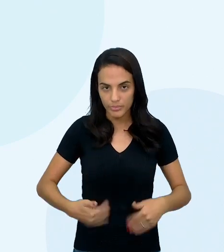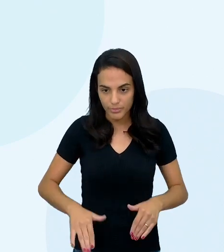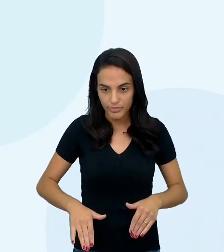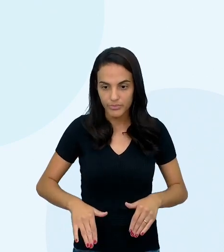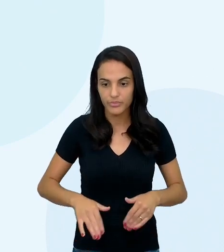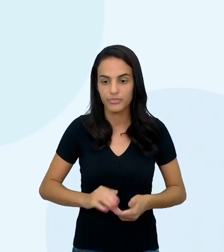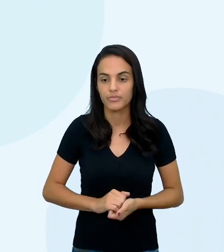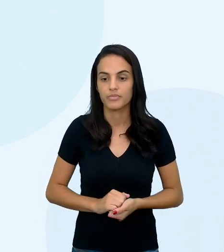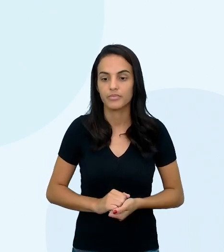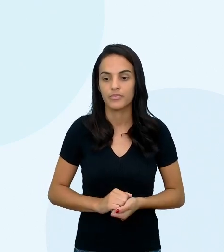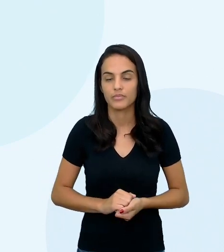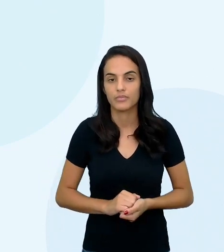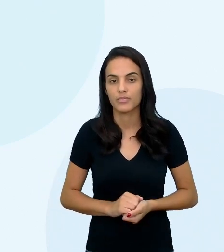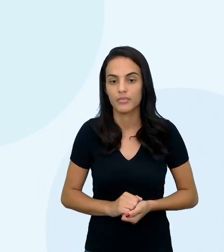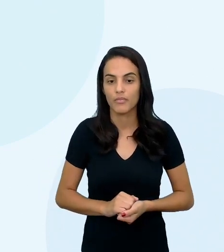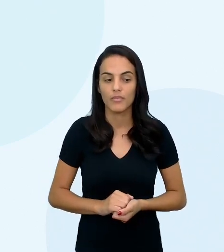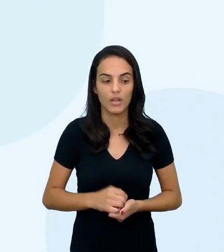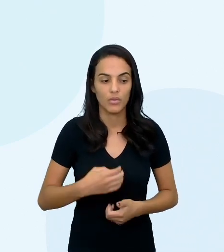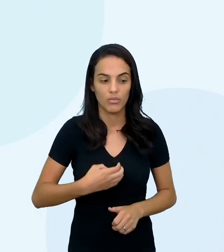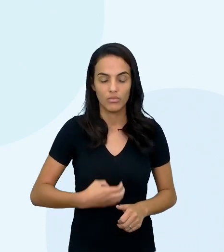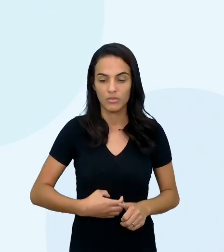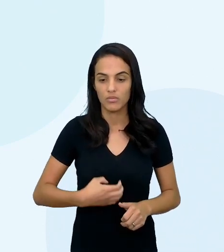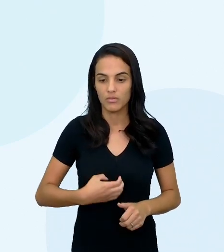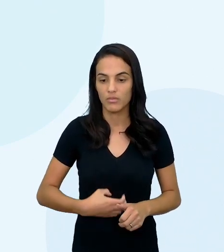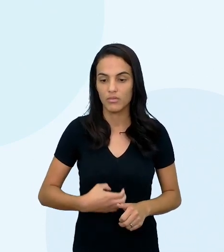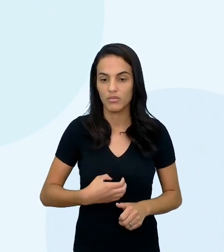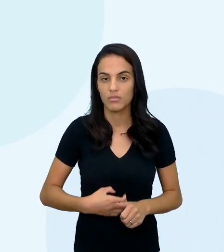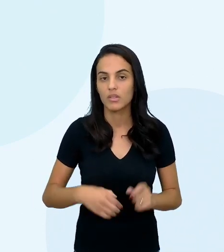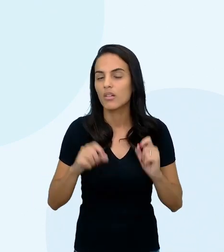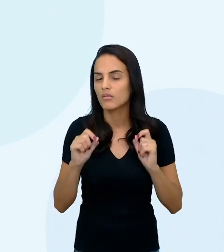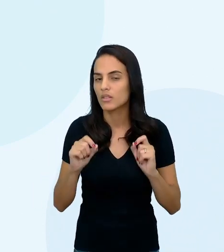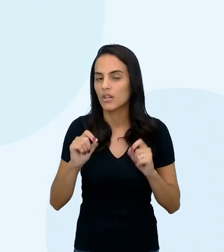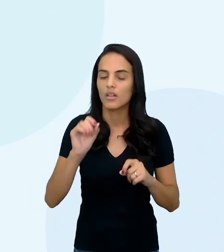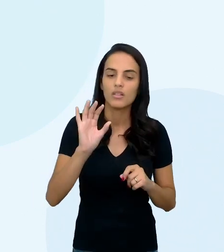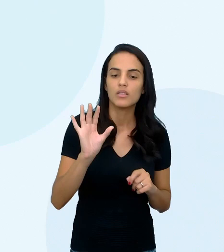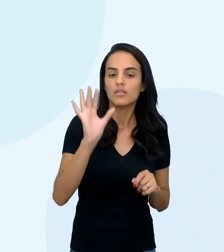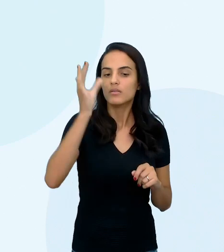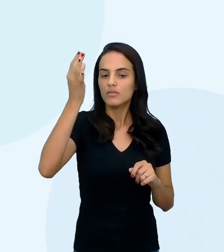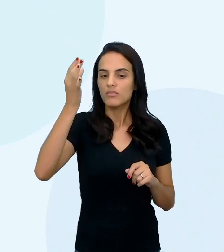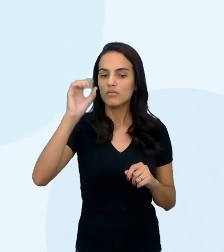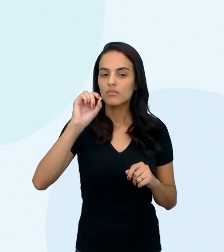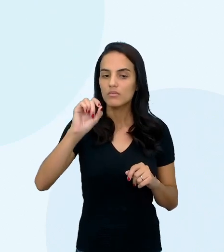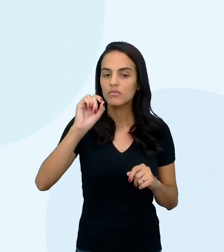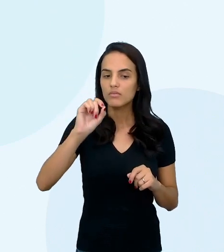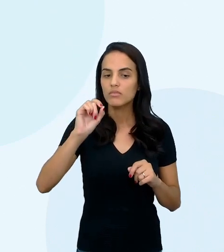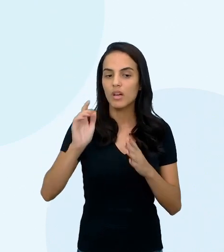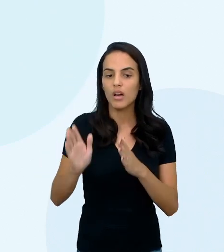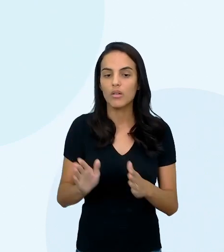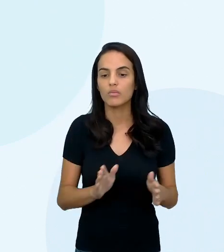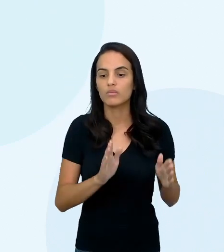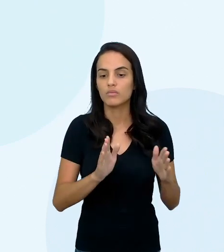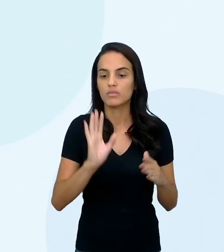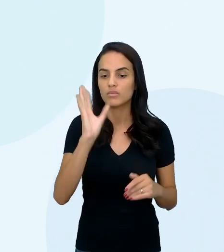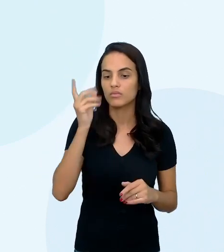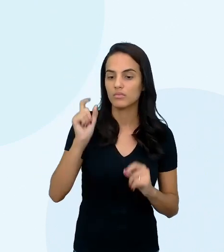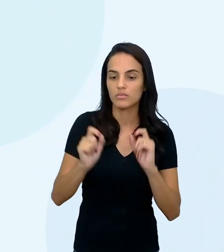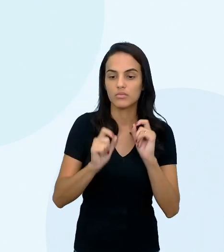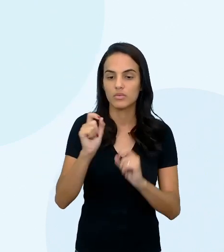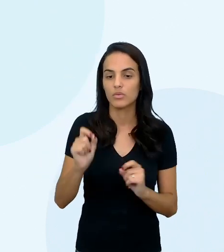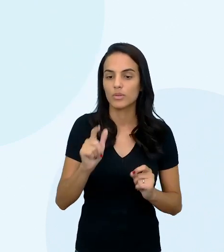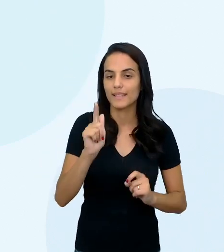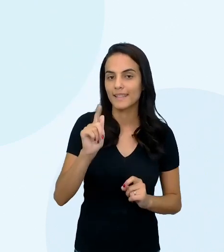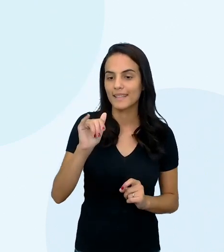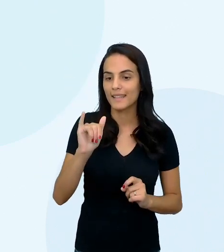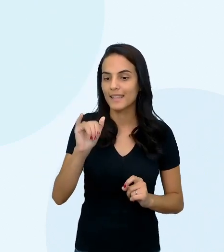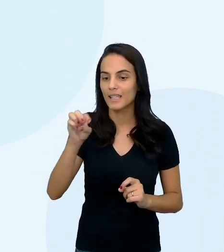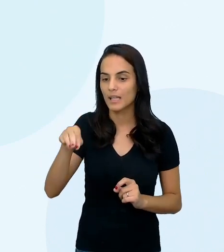intestino. Então, no estômago é onde acontece ali, é onde se gera, na verdade, o quimo.